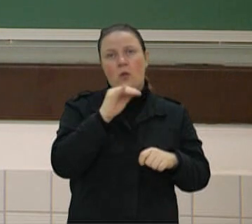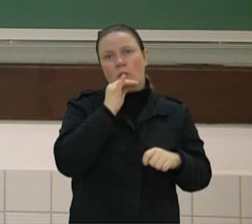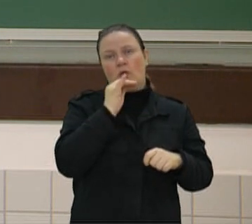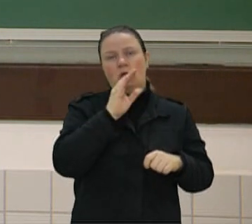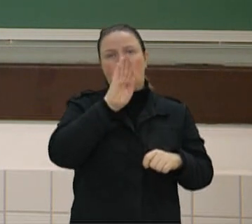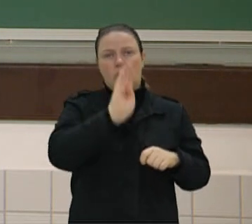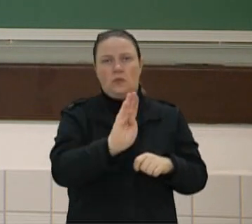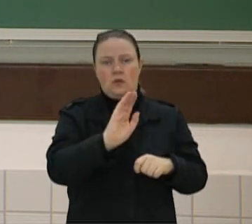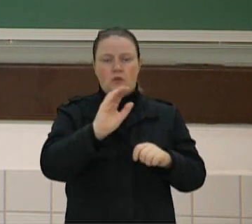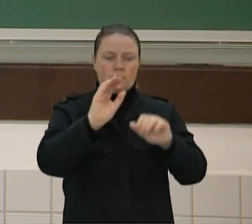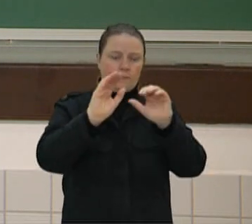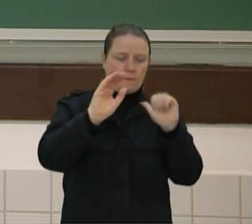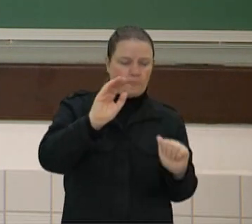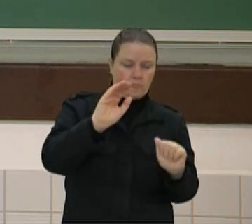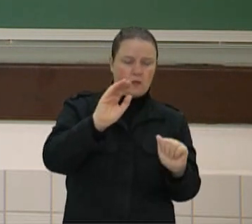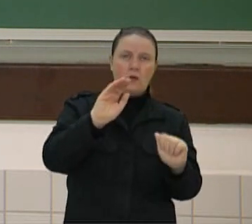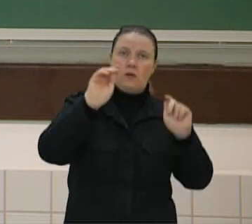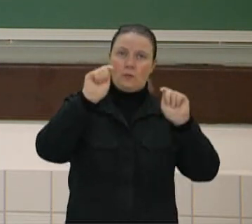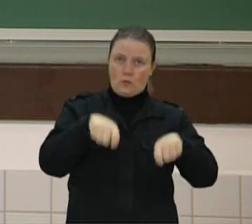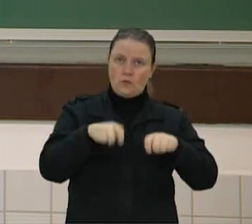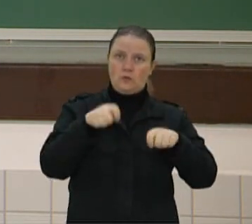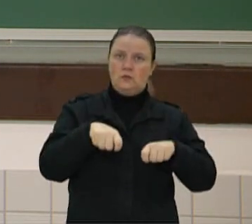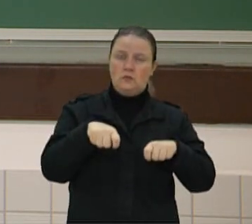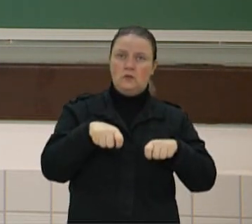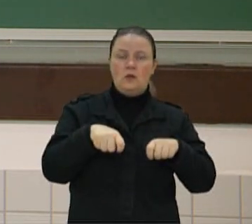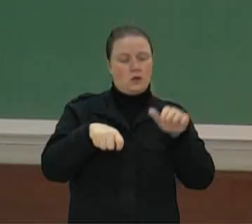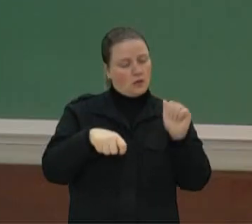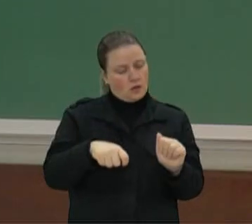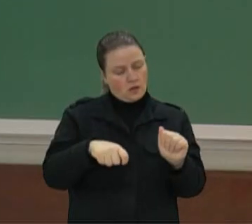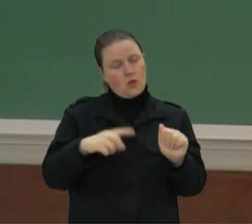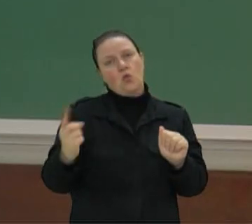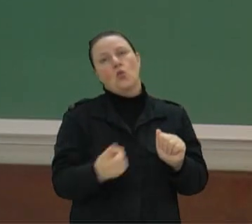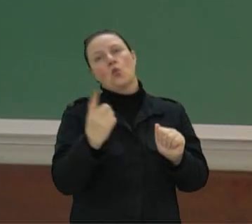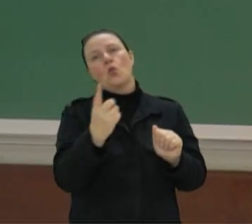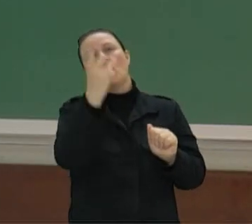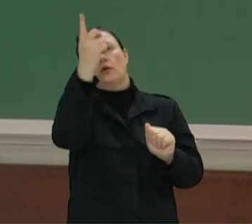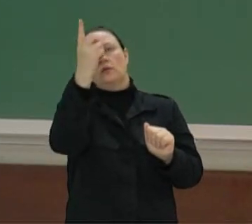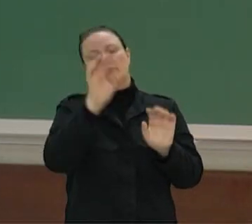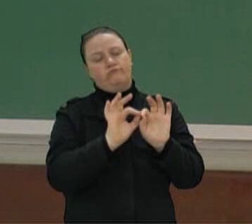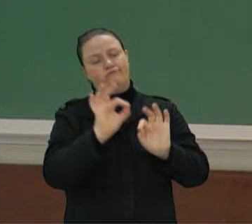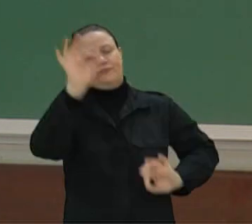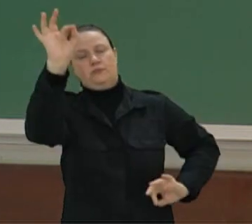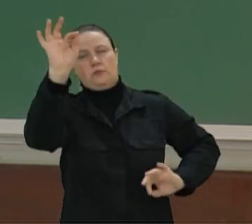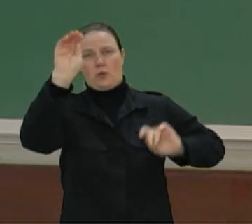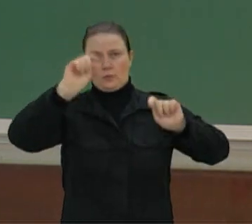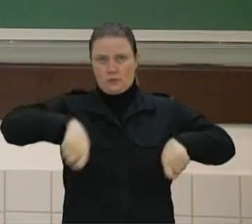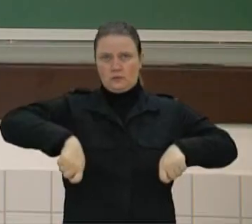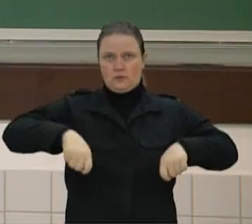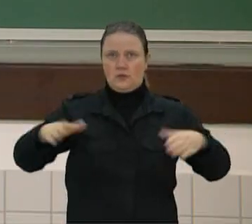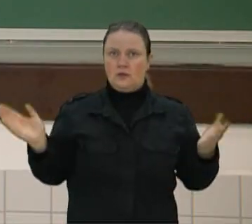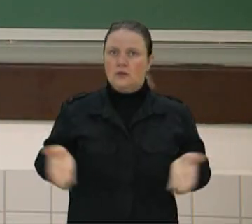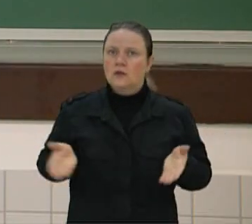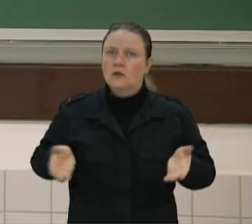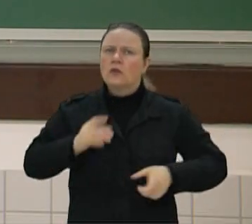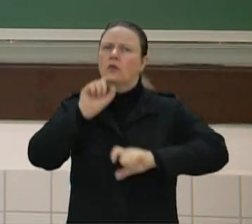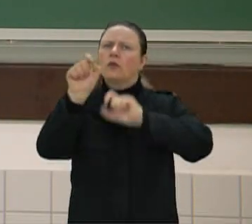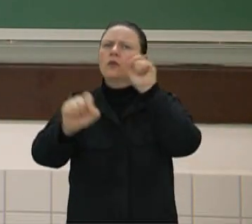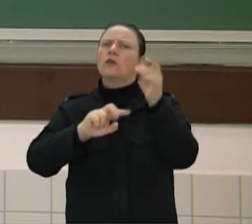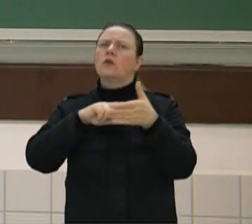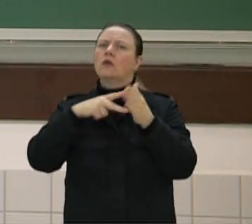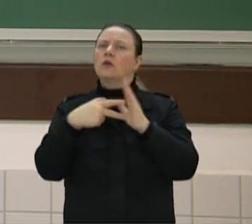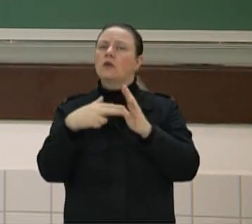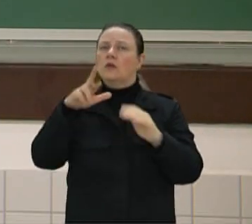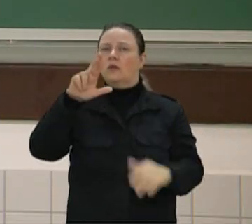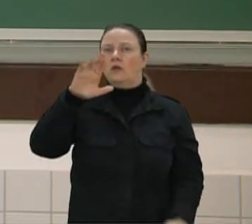e você pode fazer a reta com o ponto A e um ponto lá no infinito, que você vai ter a reta. Então, uma pausa. Qual é a definição da